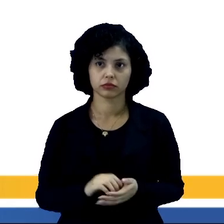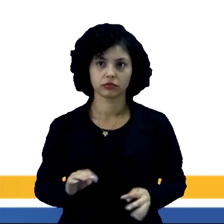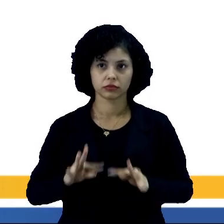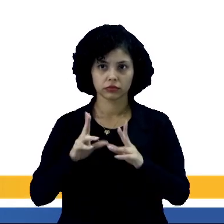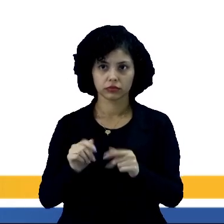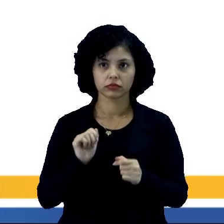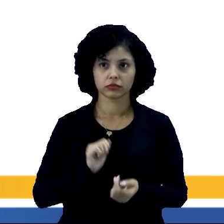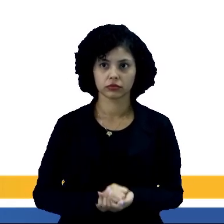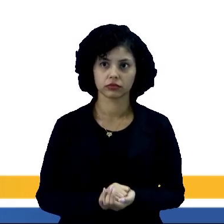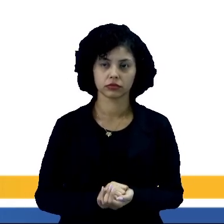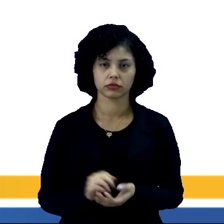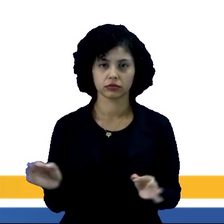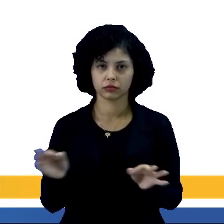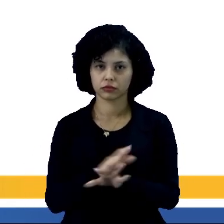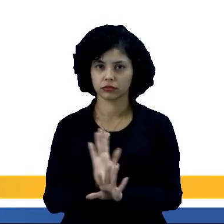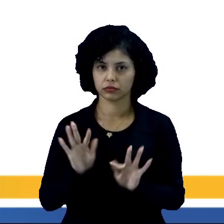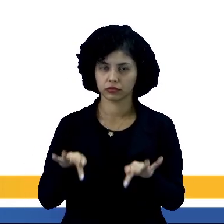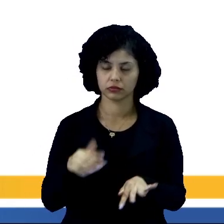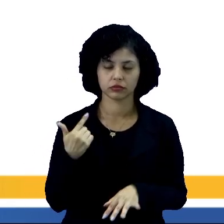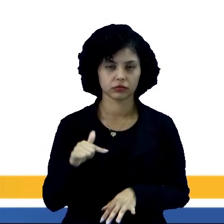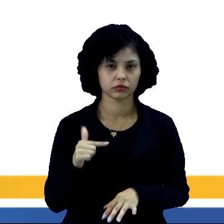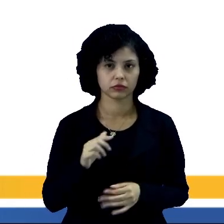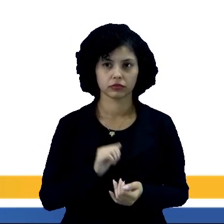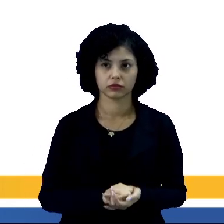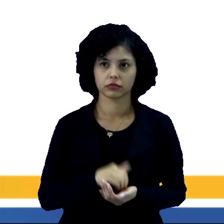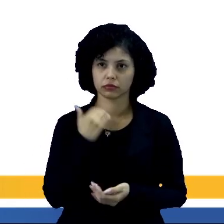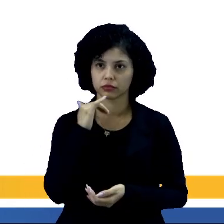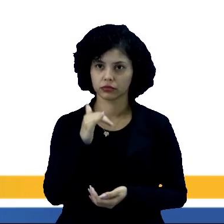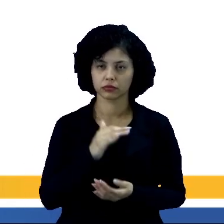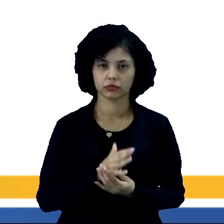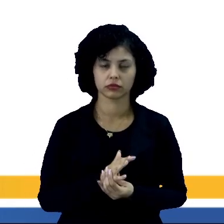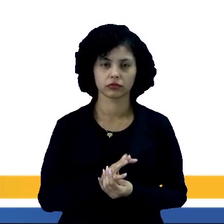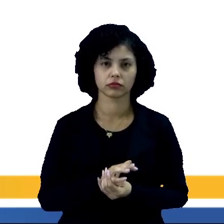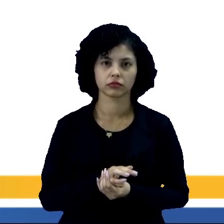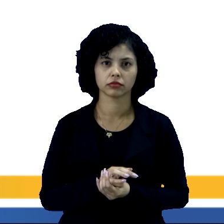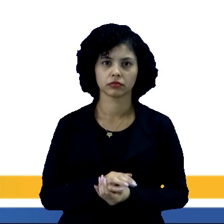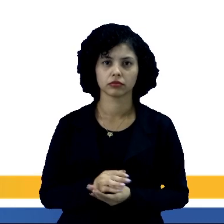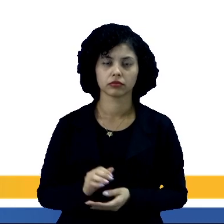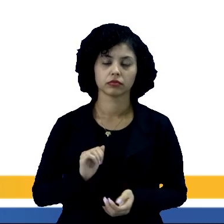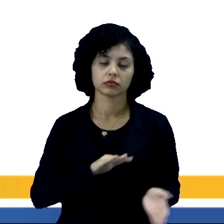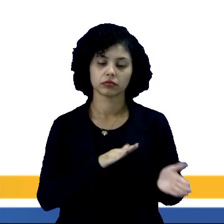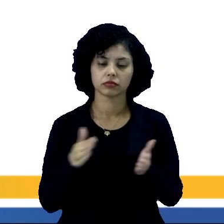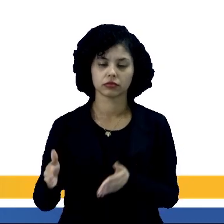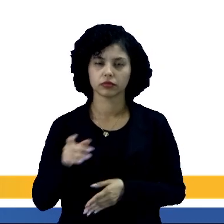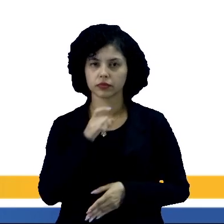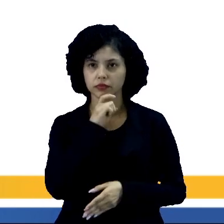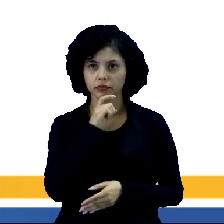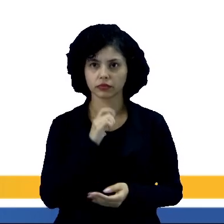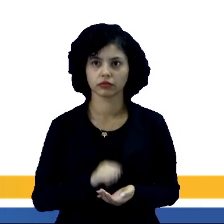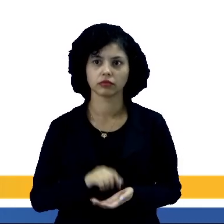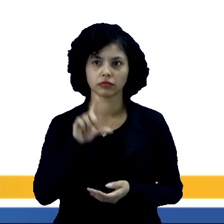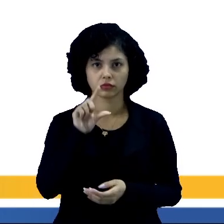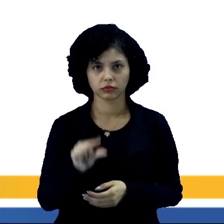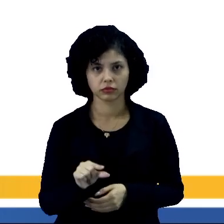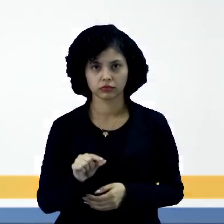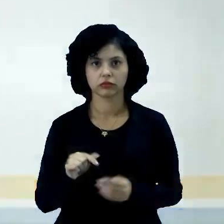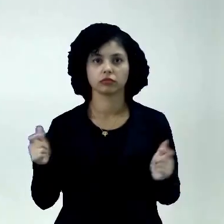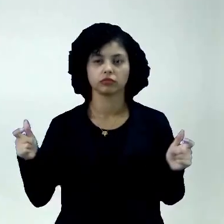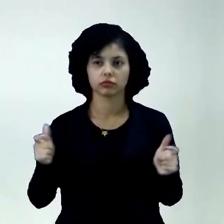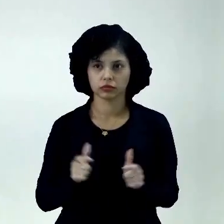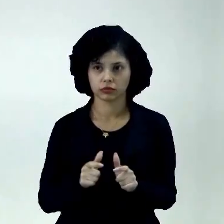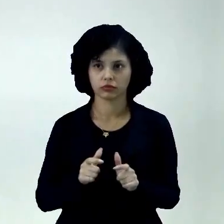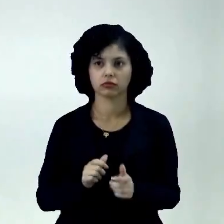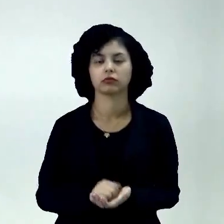seu combustível já tiver acabado, quando não houver mais energia. E a partir daí vai resfriar e diminuir drasticamente de